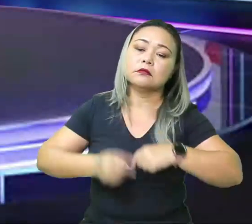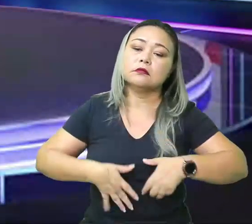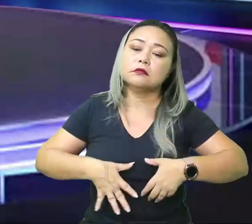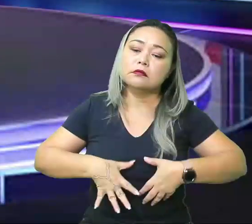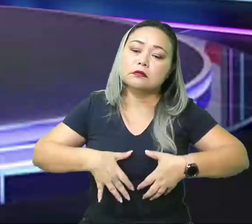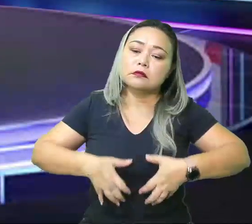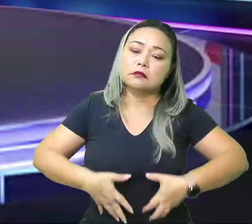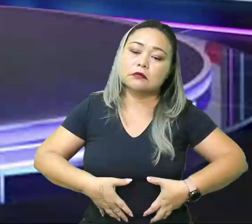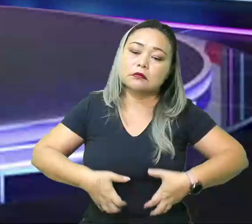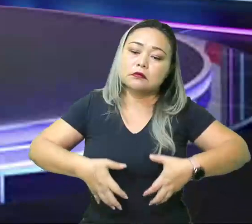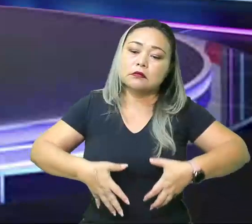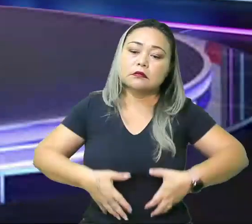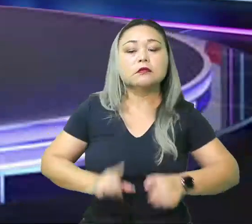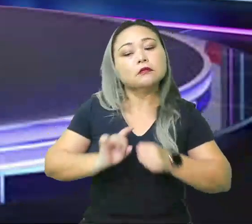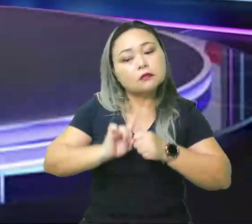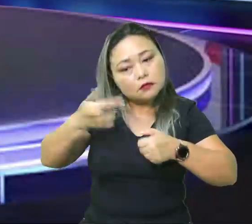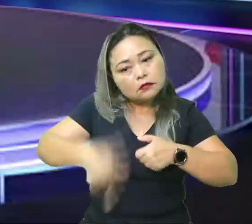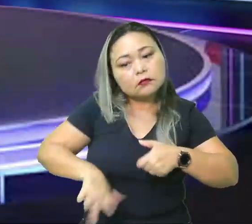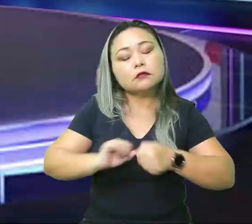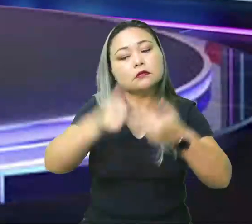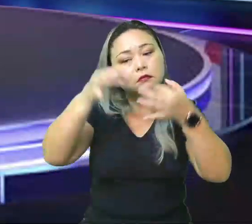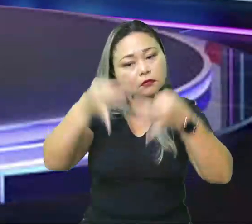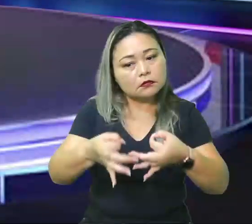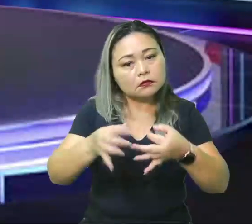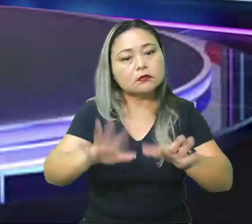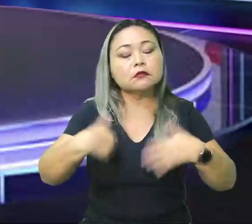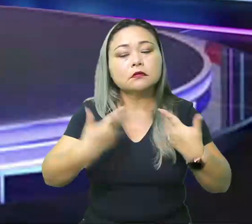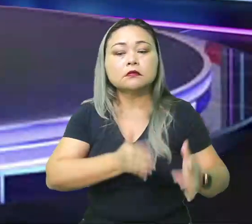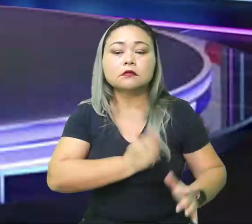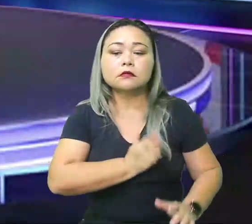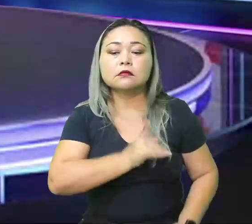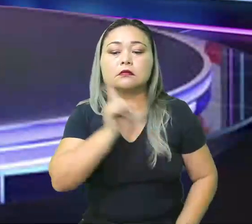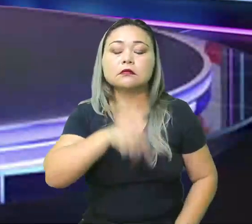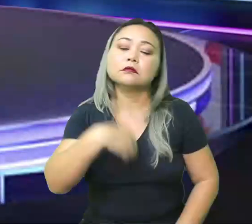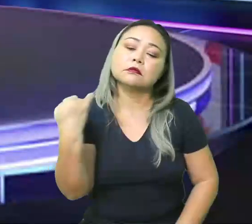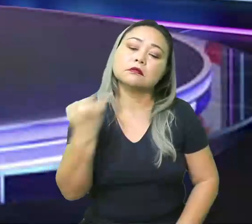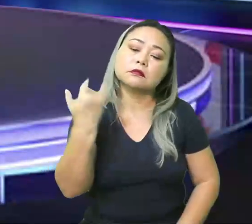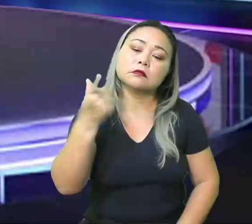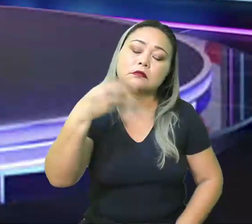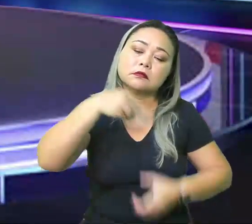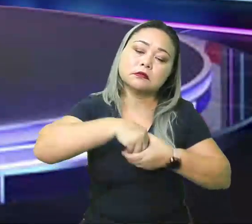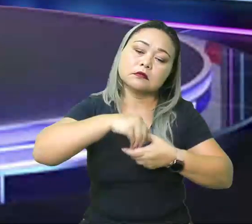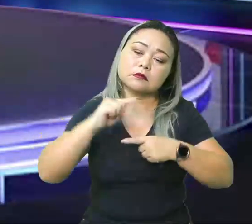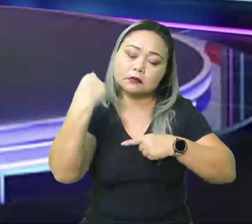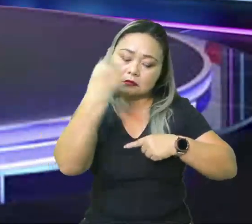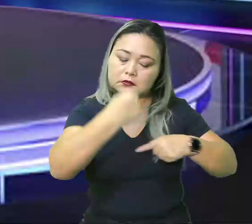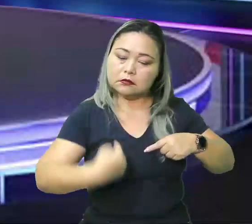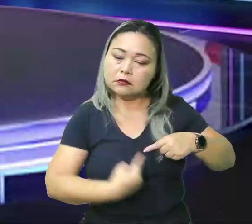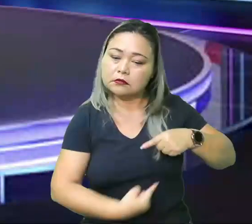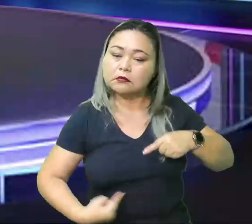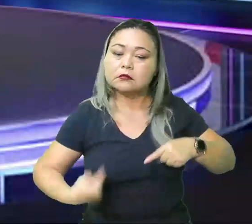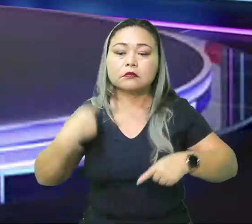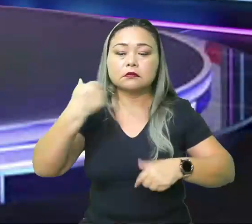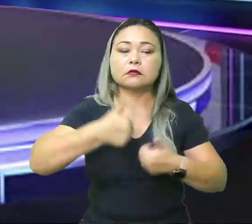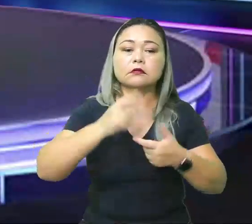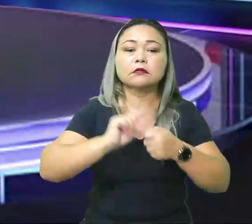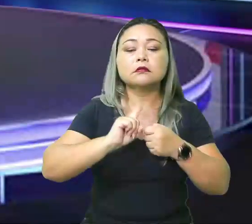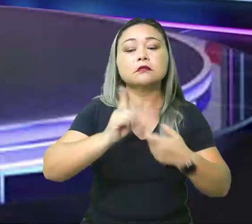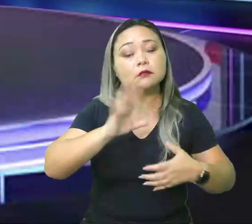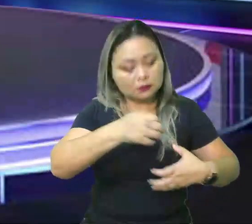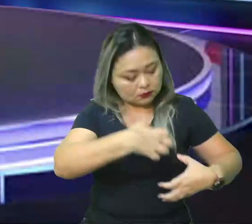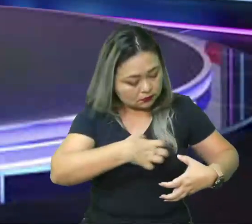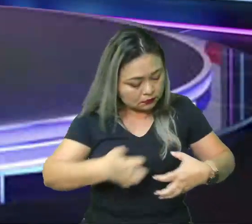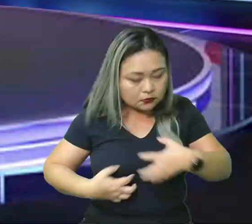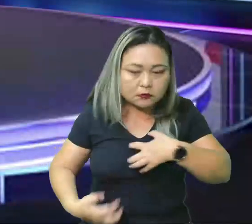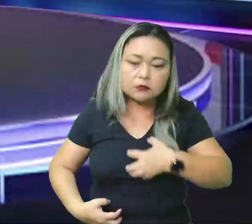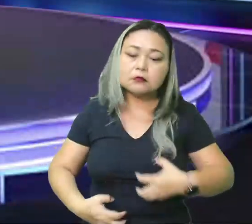para novamente ser oxigenado. Certinho? Então, o coração ele é muito importante dentro do sistema cardiovascular. Então, cada